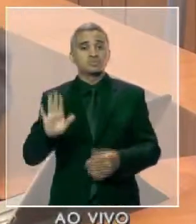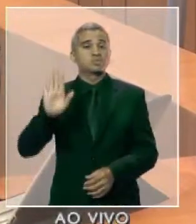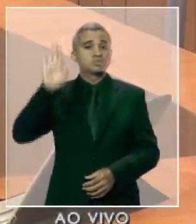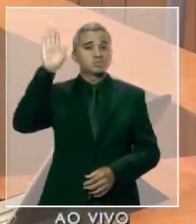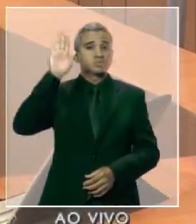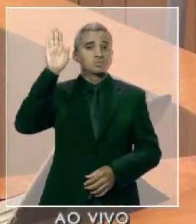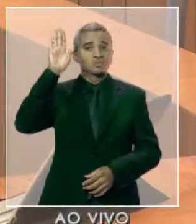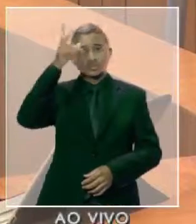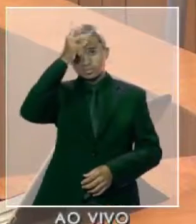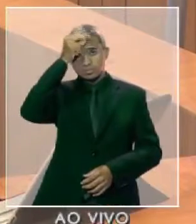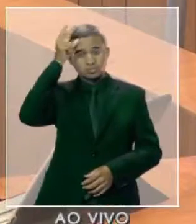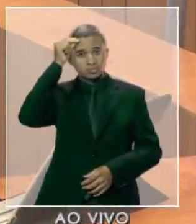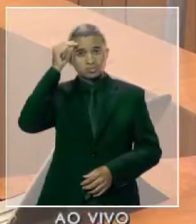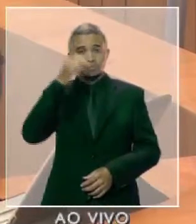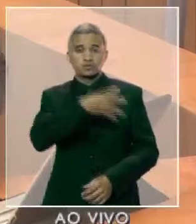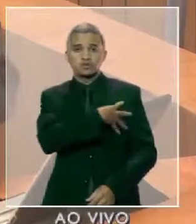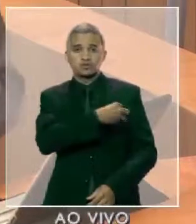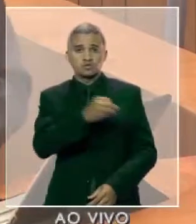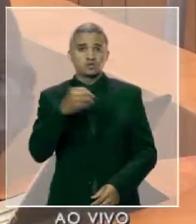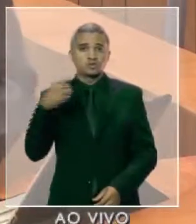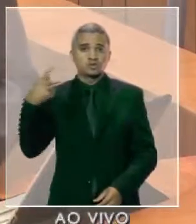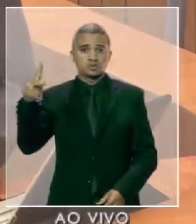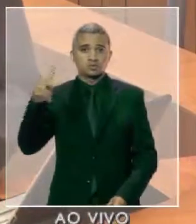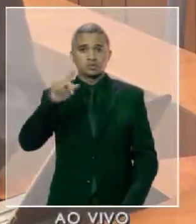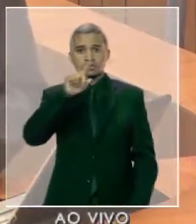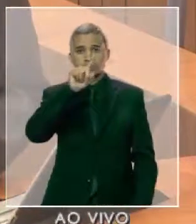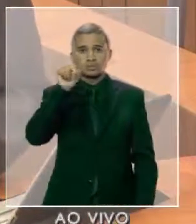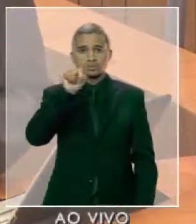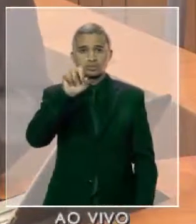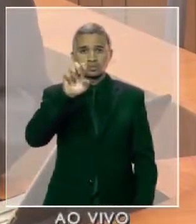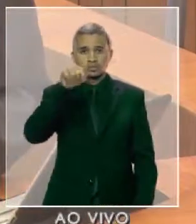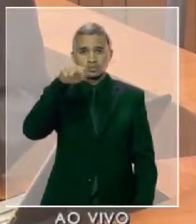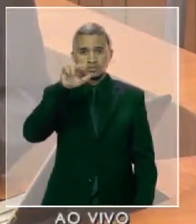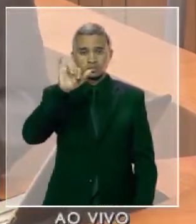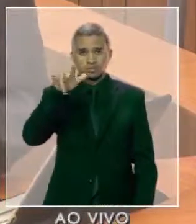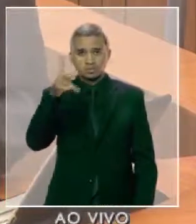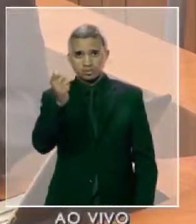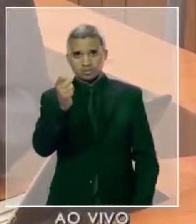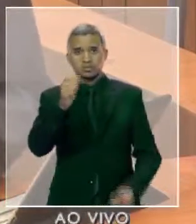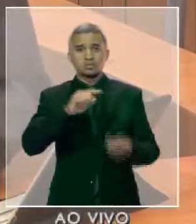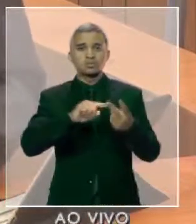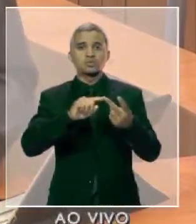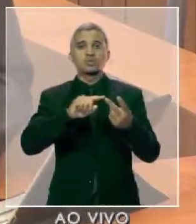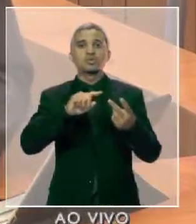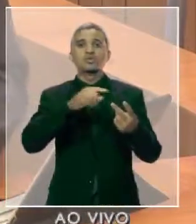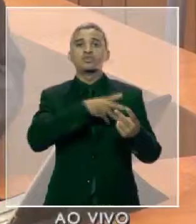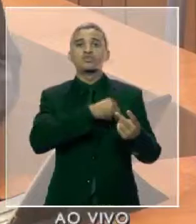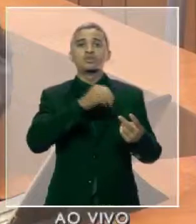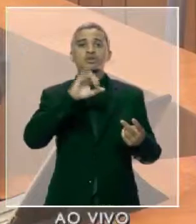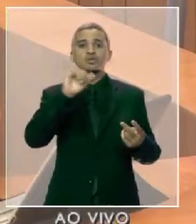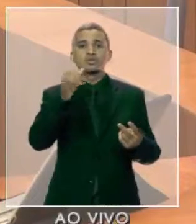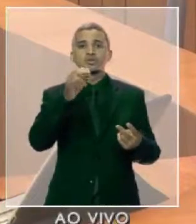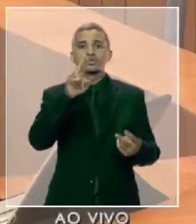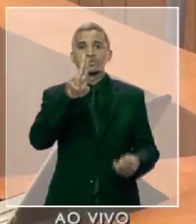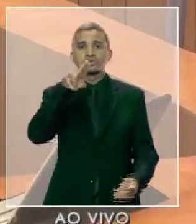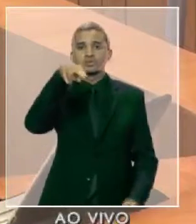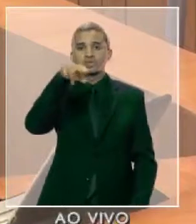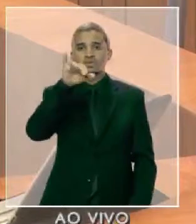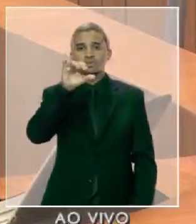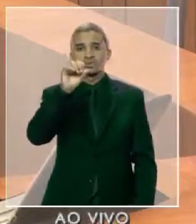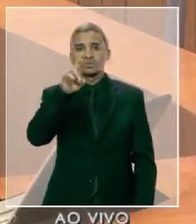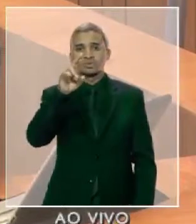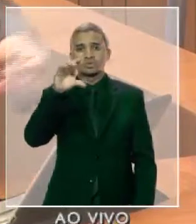a prefeito, filho do Zequinha Coelho, Júnior Coelho, que pôde colocar, inclusive, a sua história